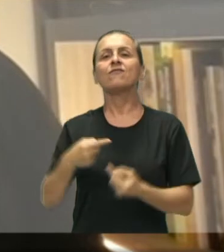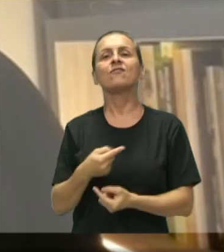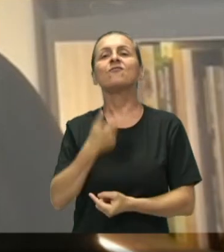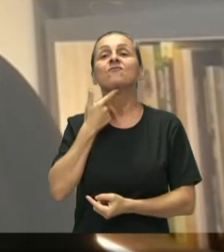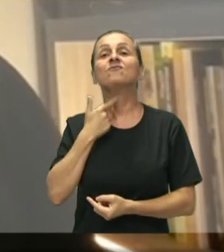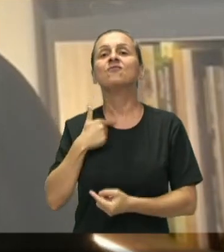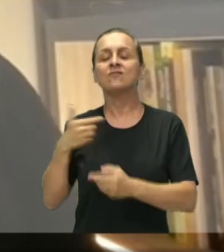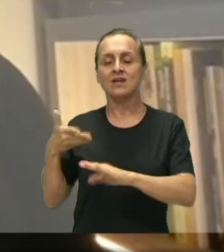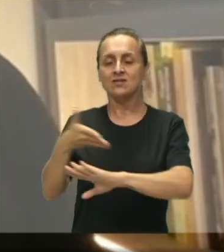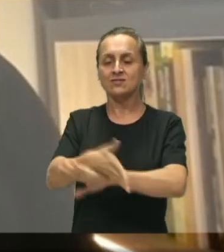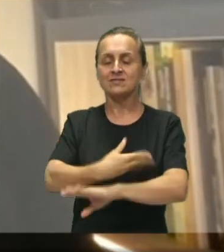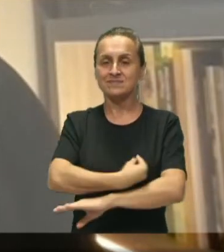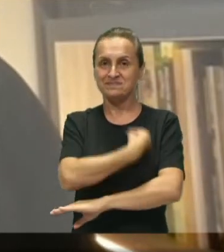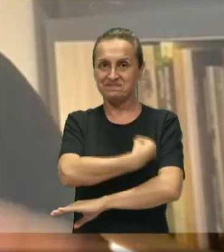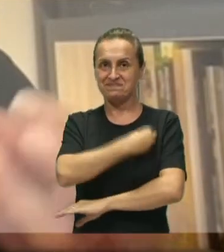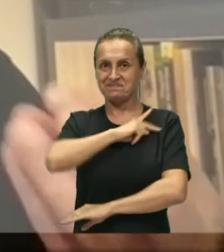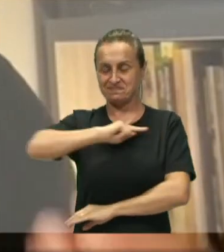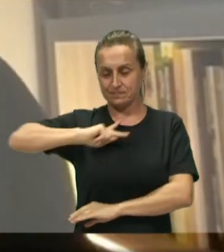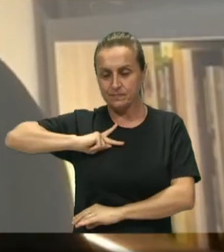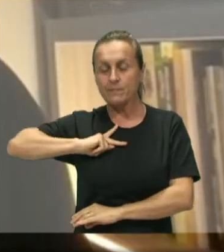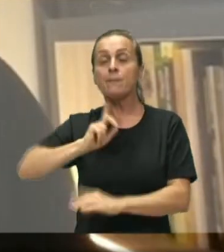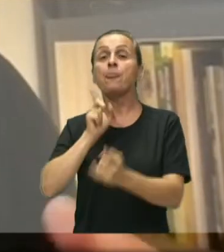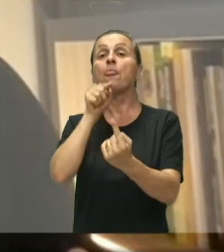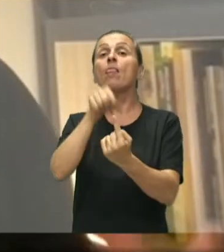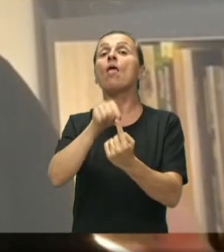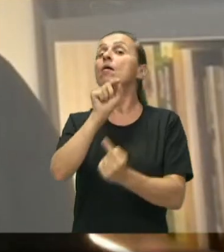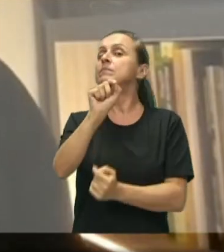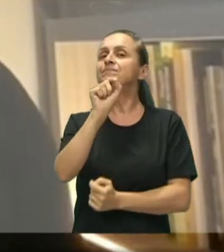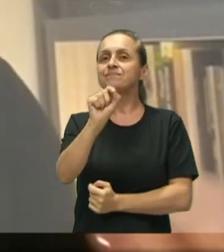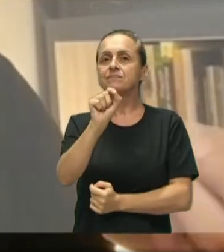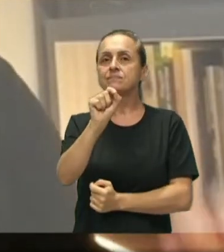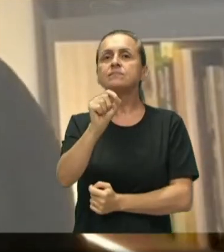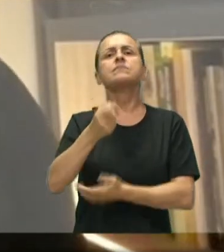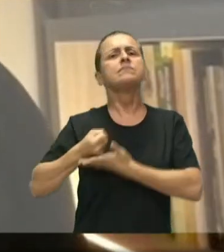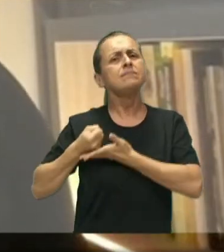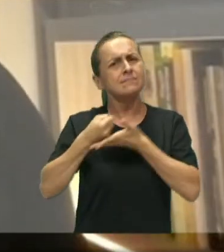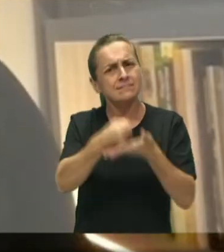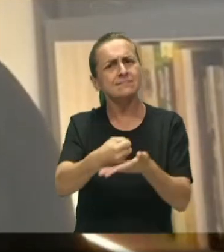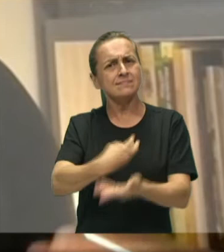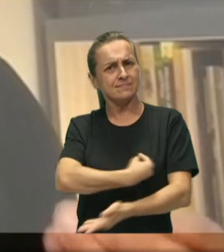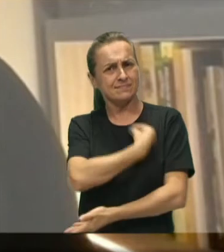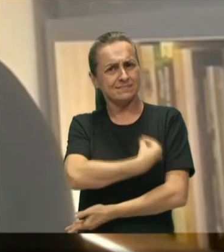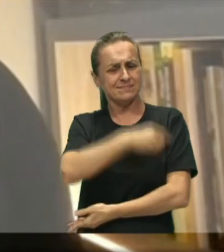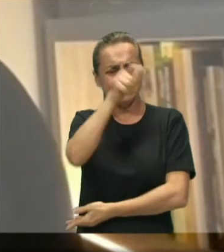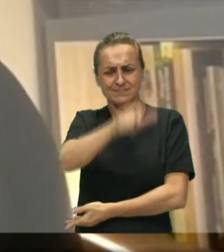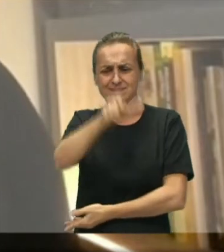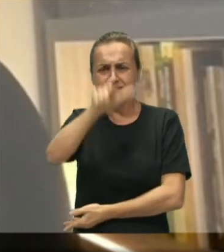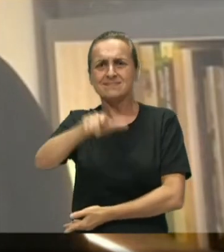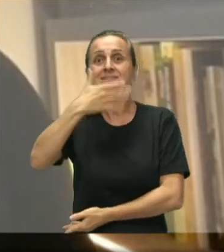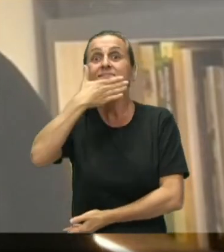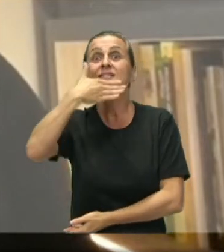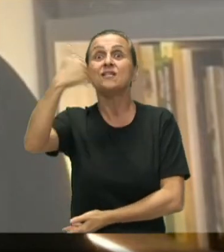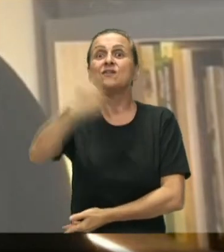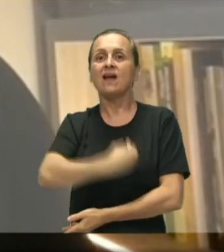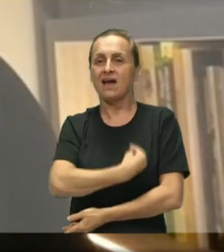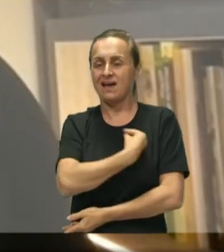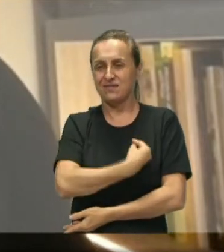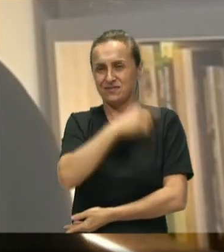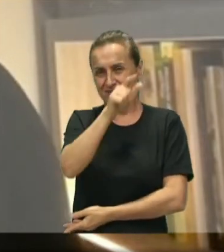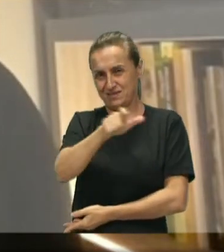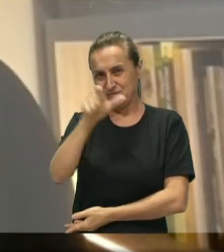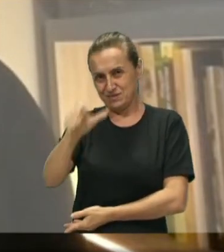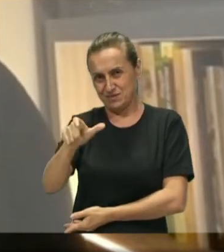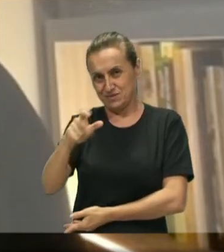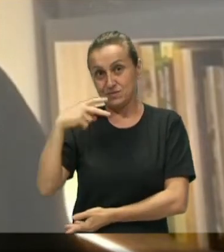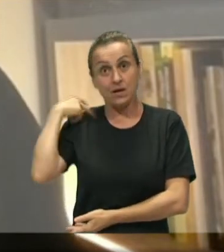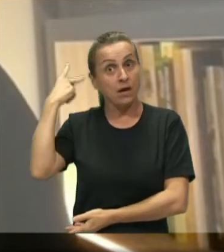pública com o objetivo de fazer a vida das pessoas serem melhor a a política ela é